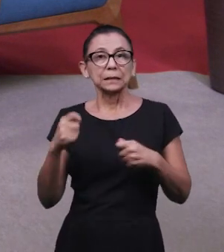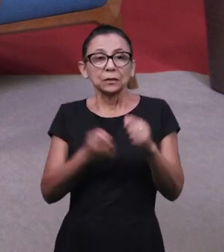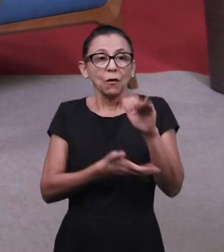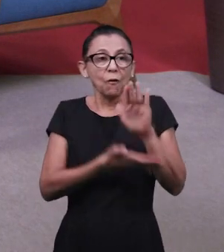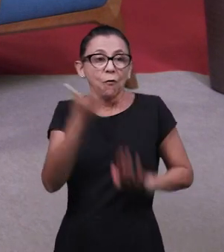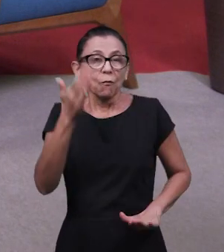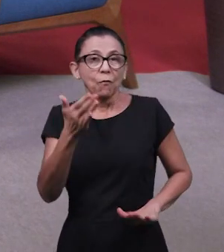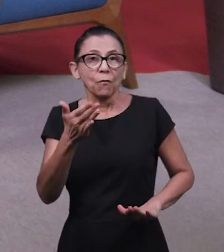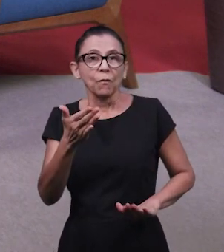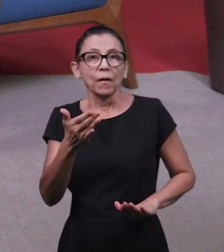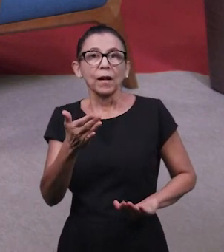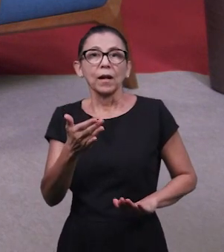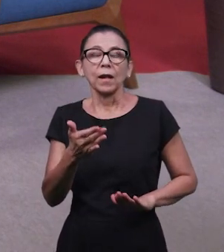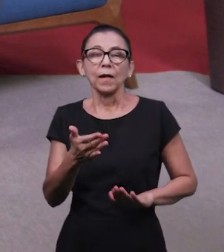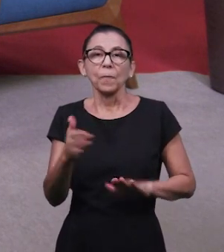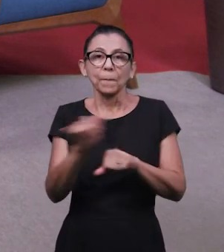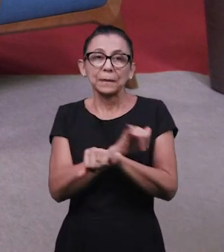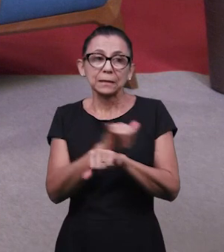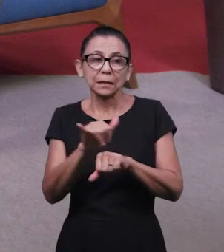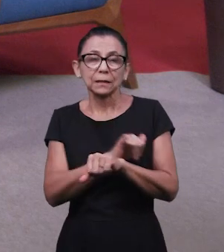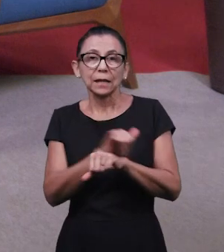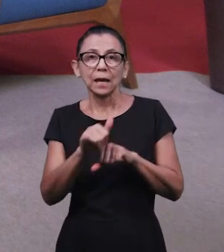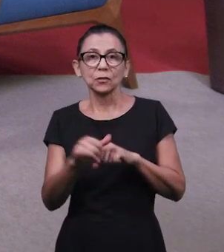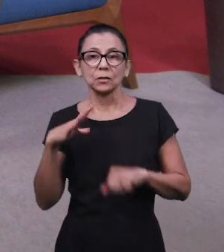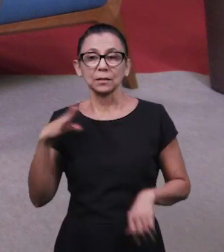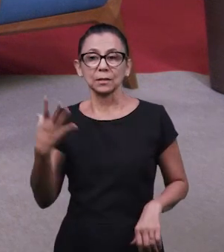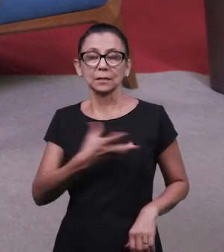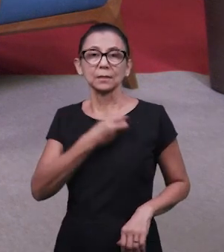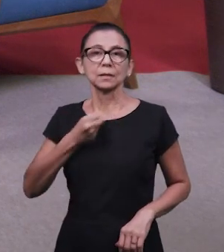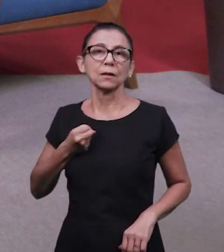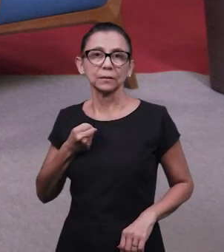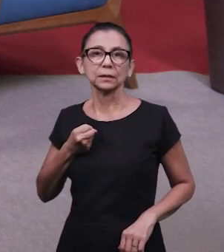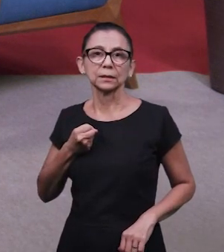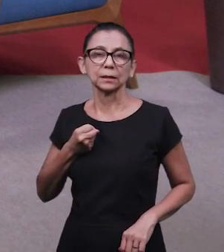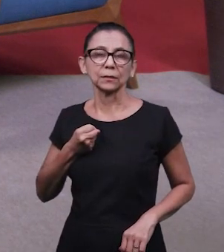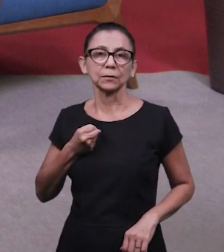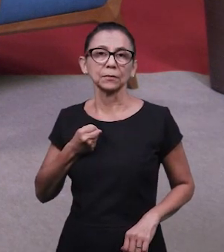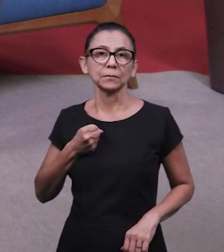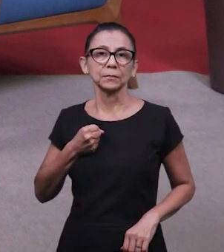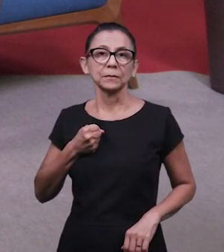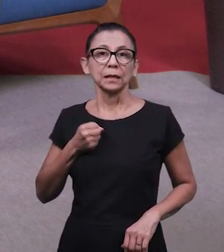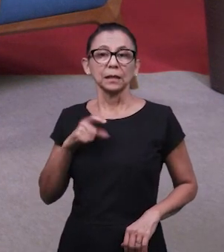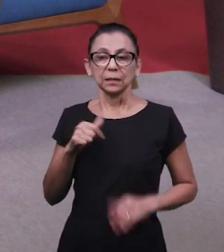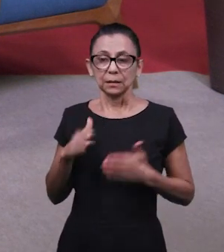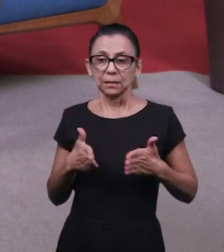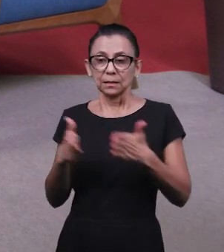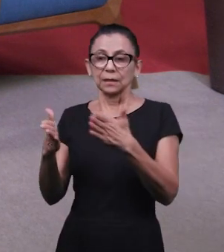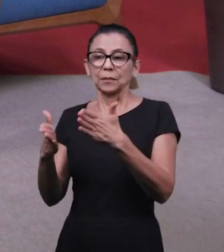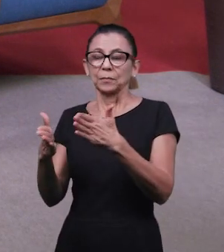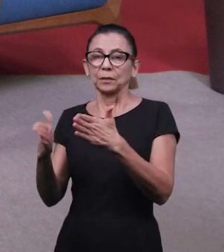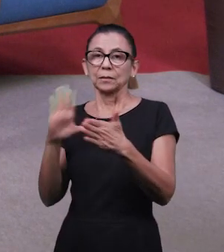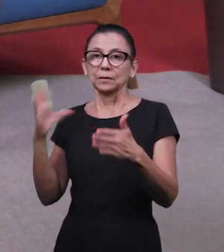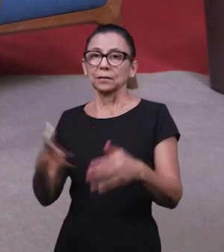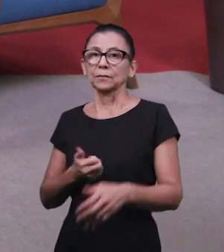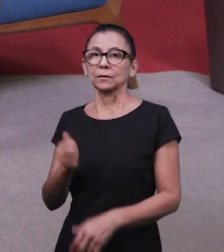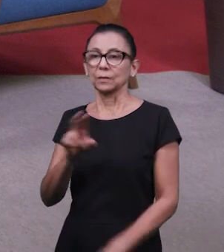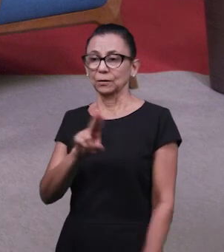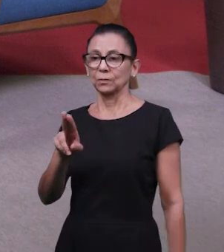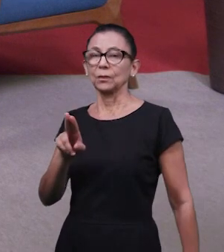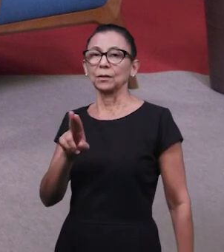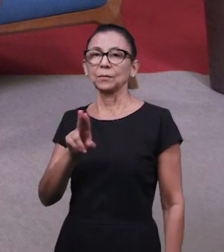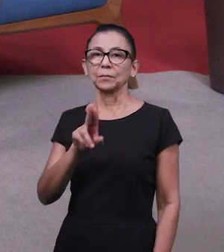solução. Exatamente. E o texto começa, né, falando que o homem precisa